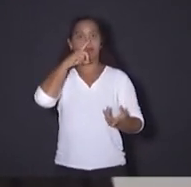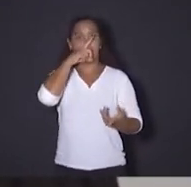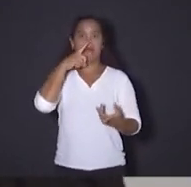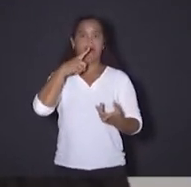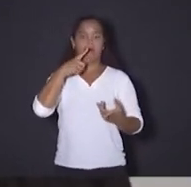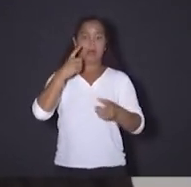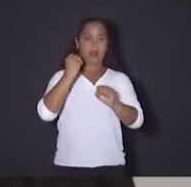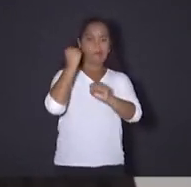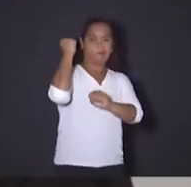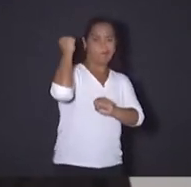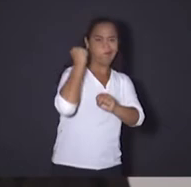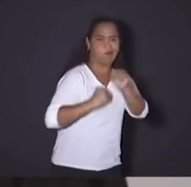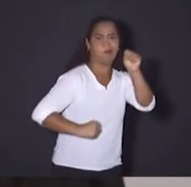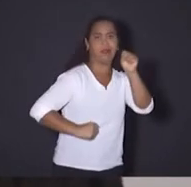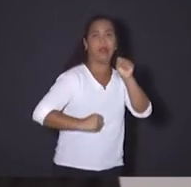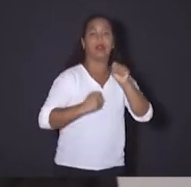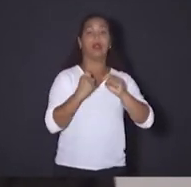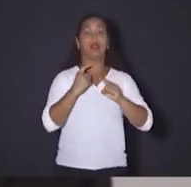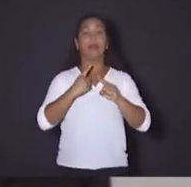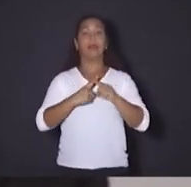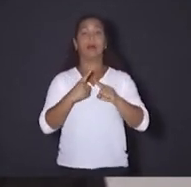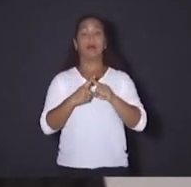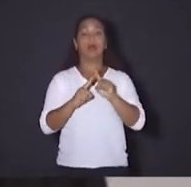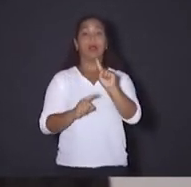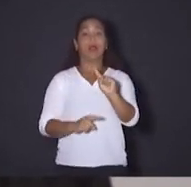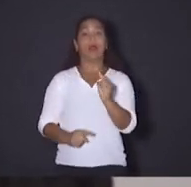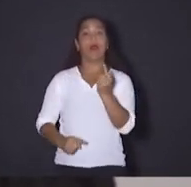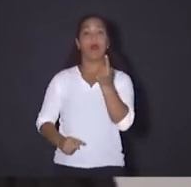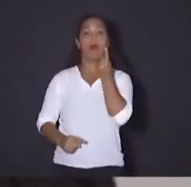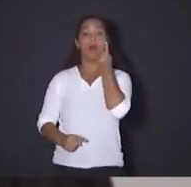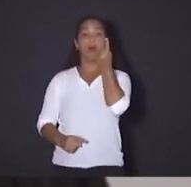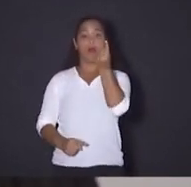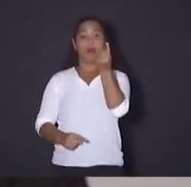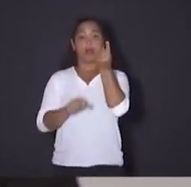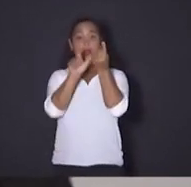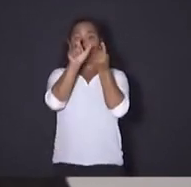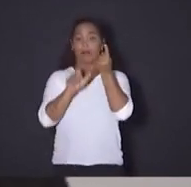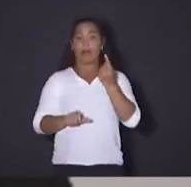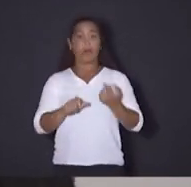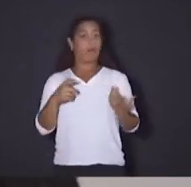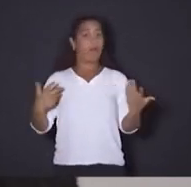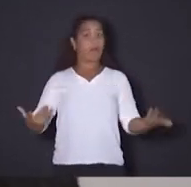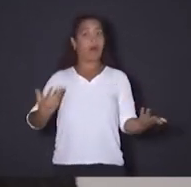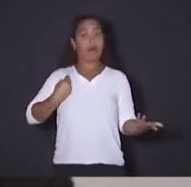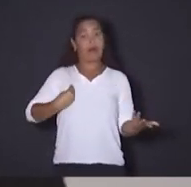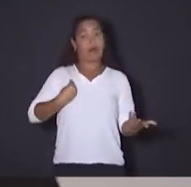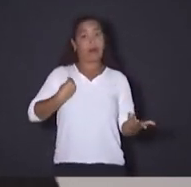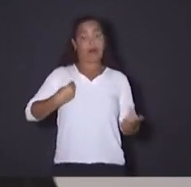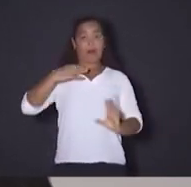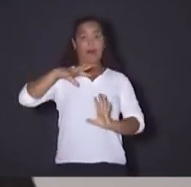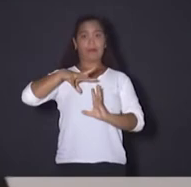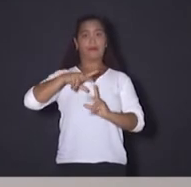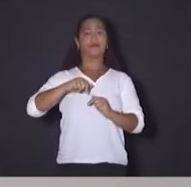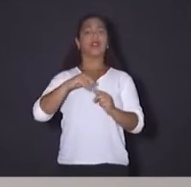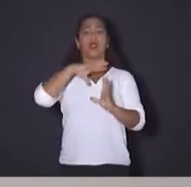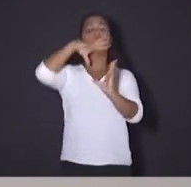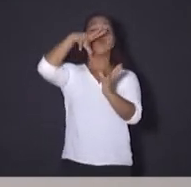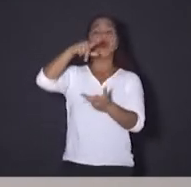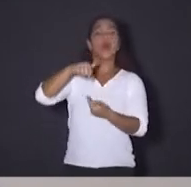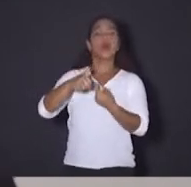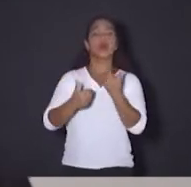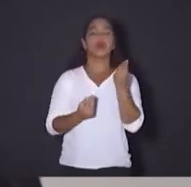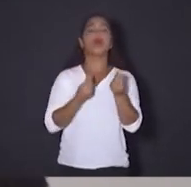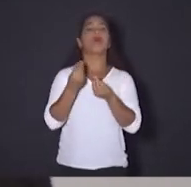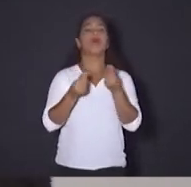de forma violenta pelo fato unicamente da forma de sua existência no mundo e como é esse mundo é um